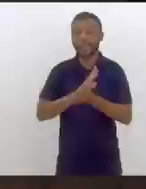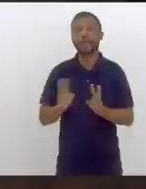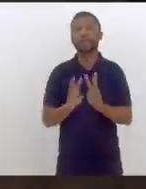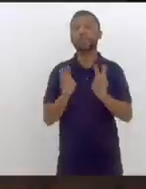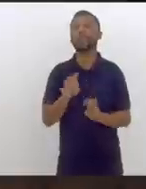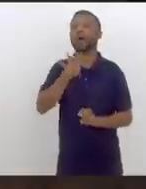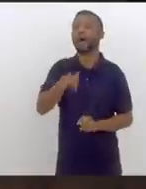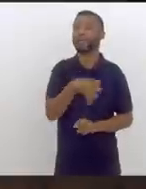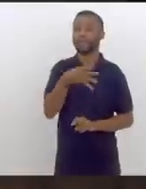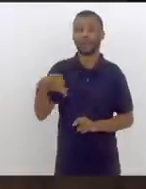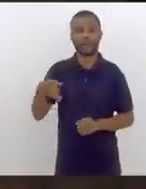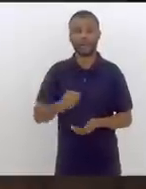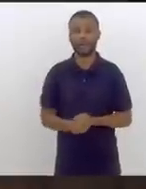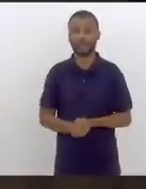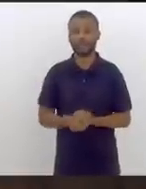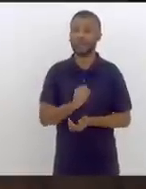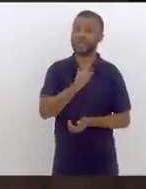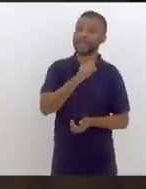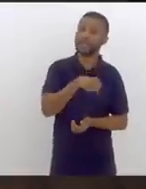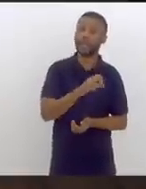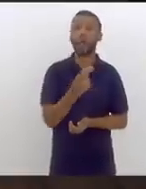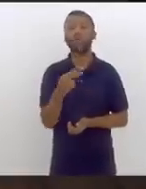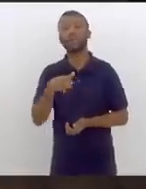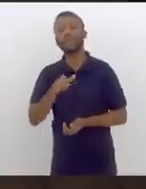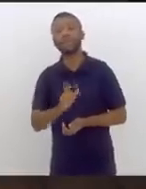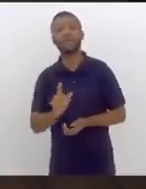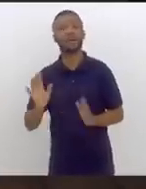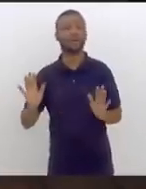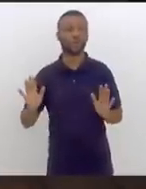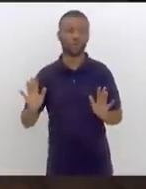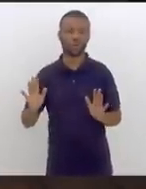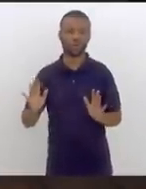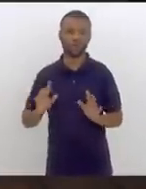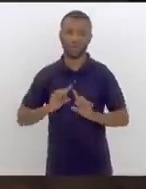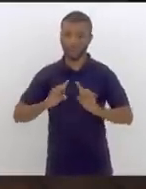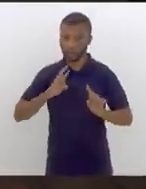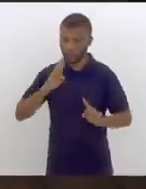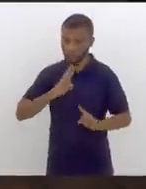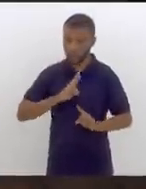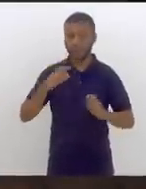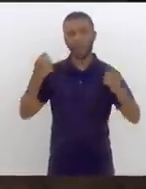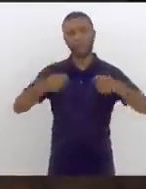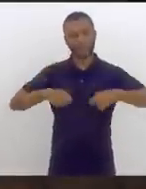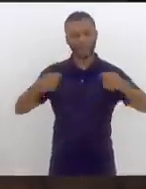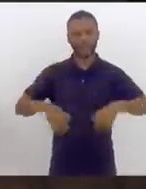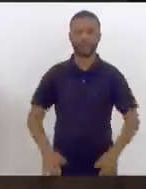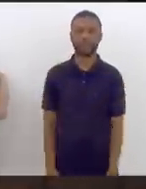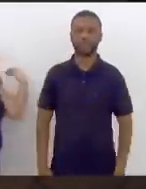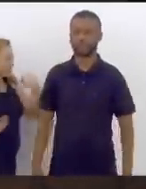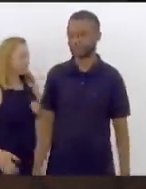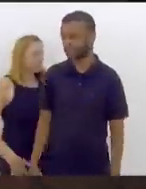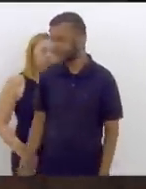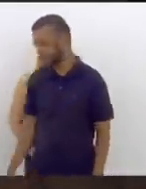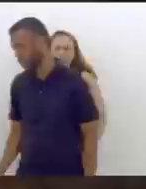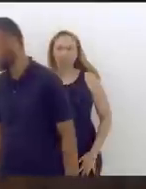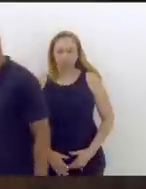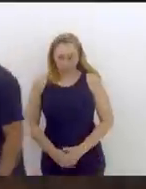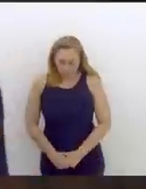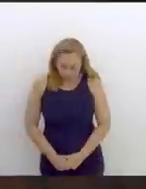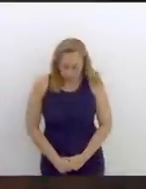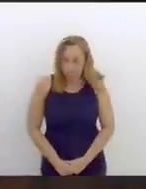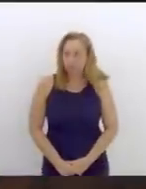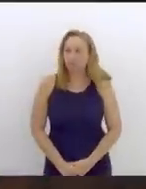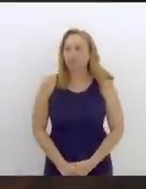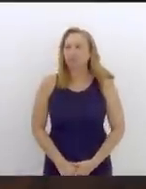relação à escala ou sim ou não mas nós temos que ter uma resposta sim ou não mas temos que ter Eu gostaria